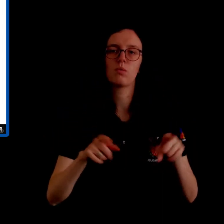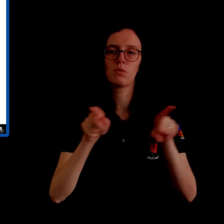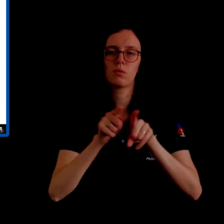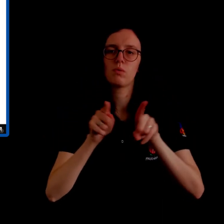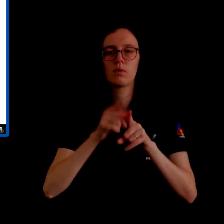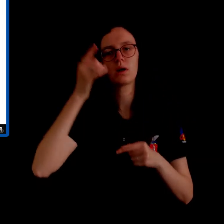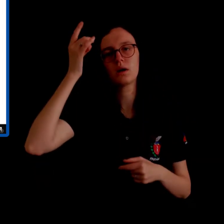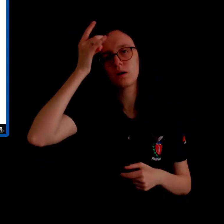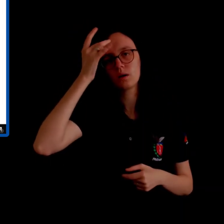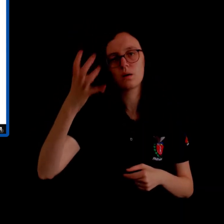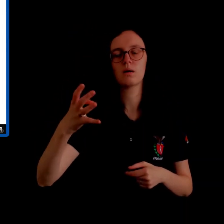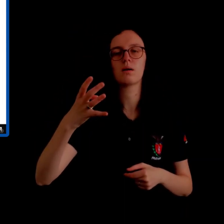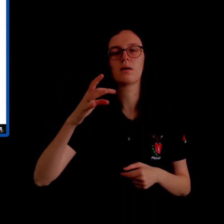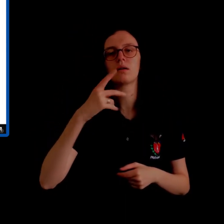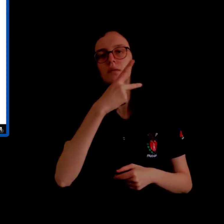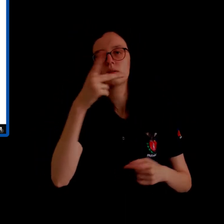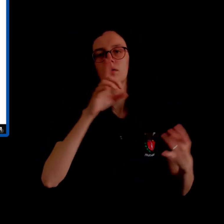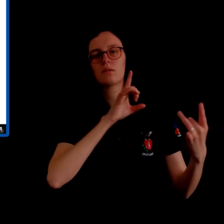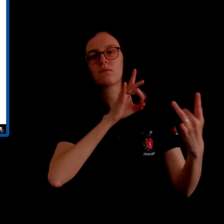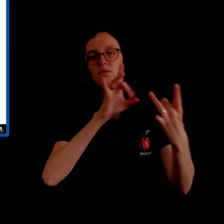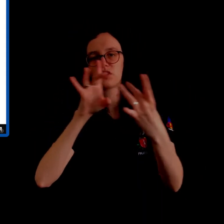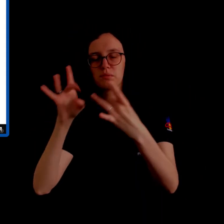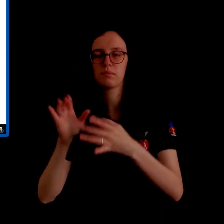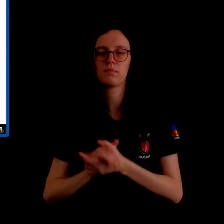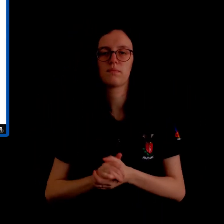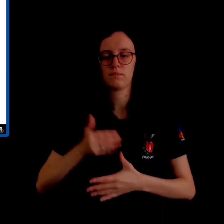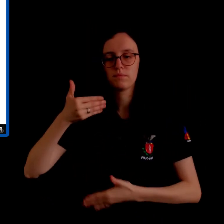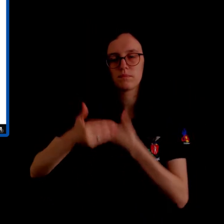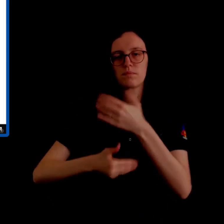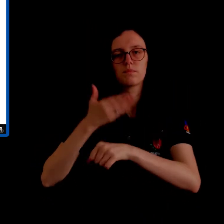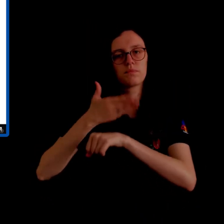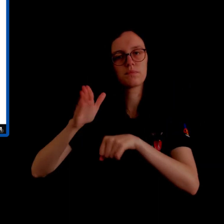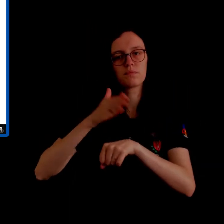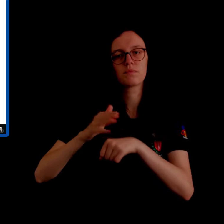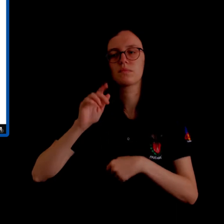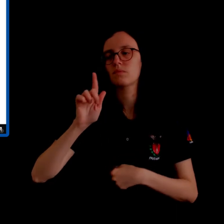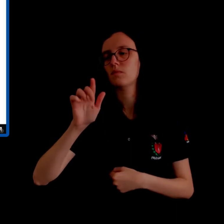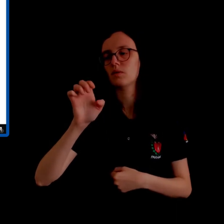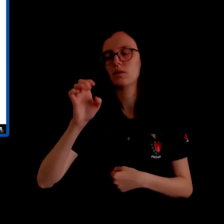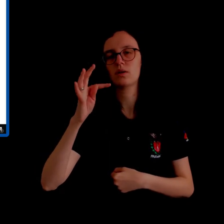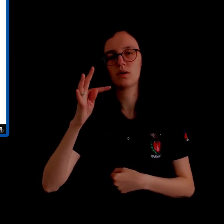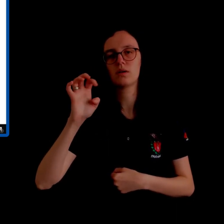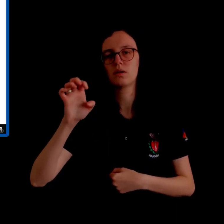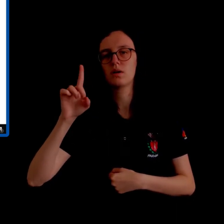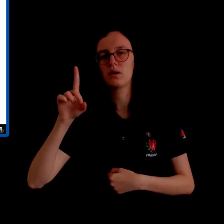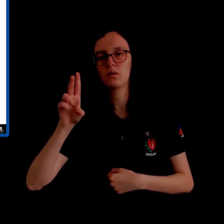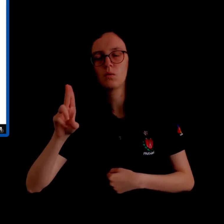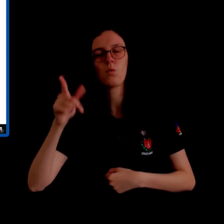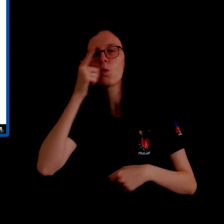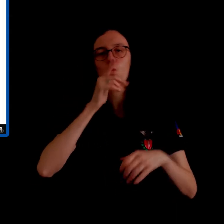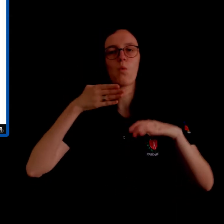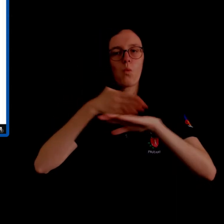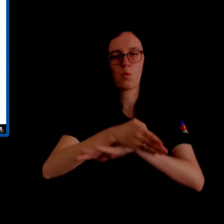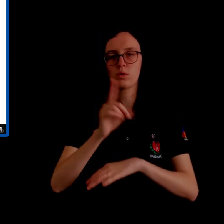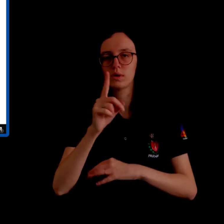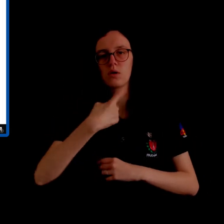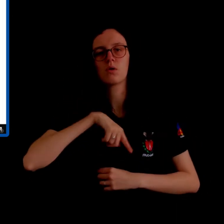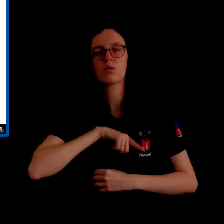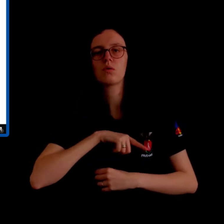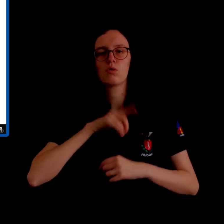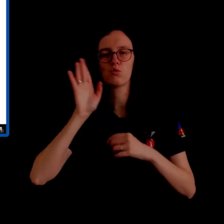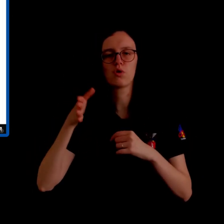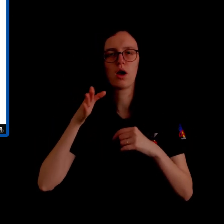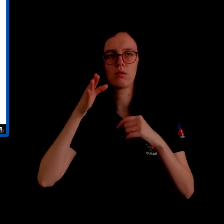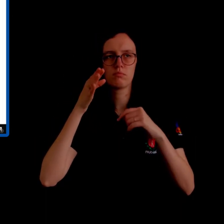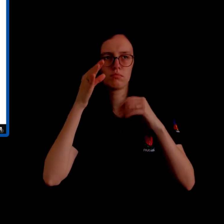também no seu feedback. Durante o treinamento da GetEdu, muitos não conseguiram acessar, aí nós corrigimos já